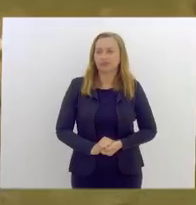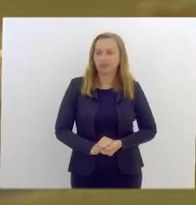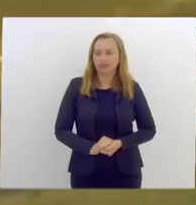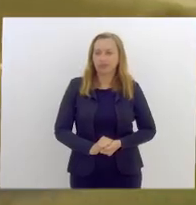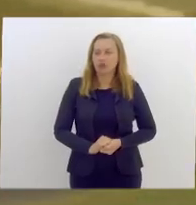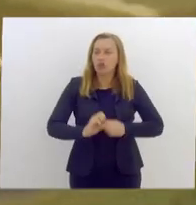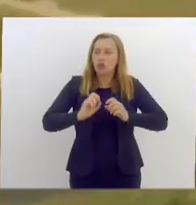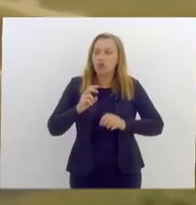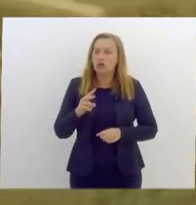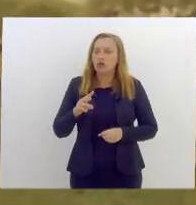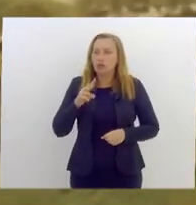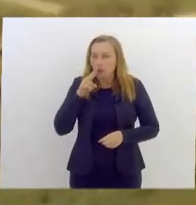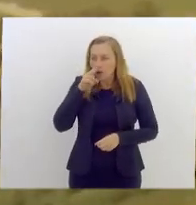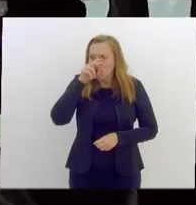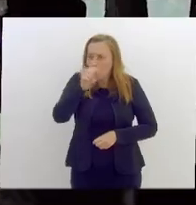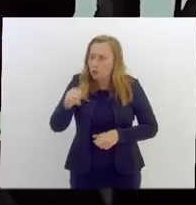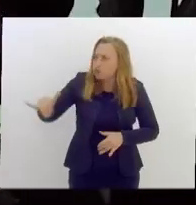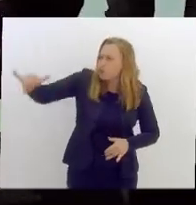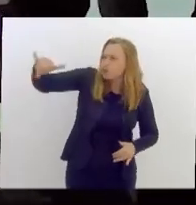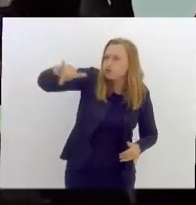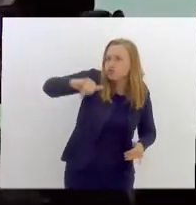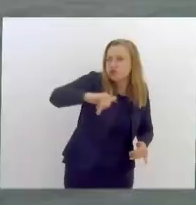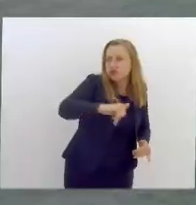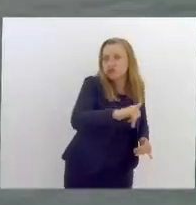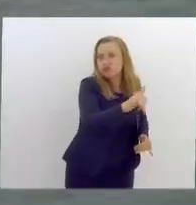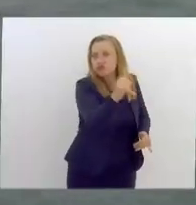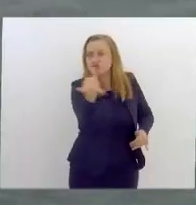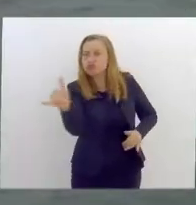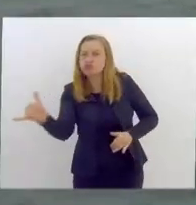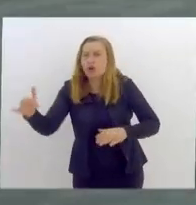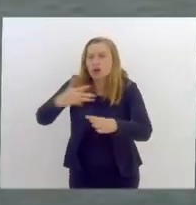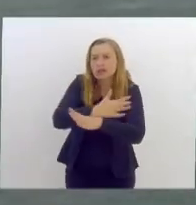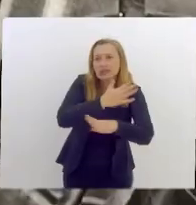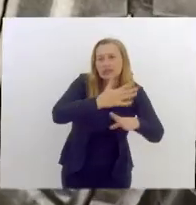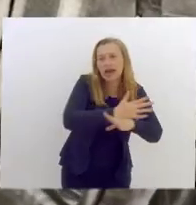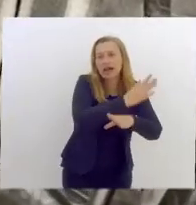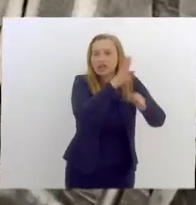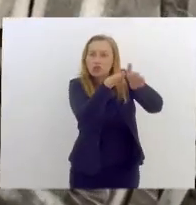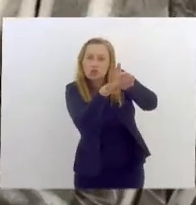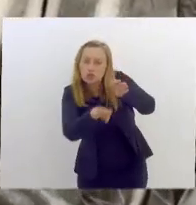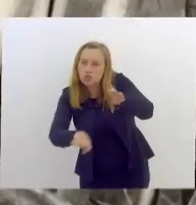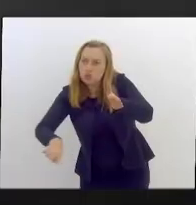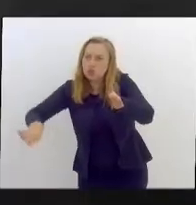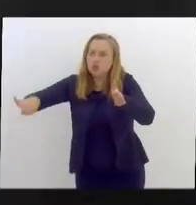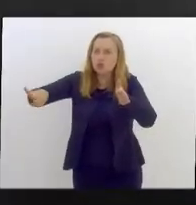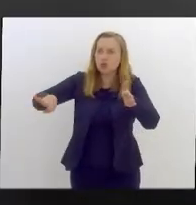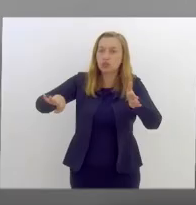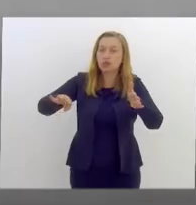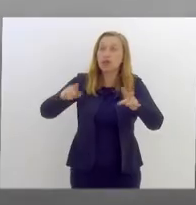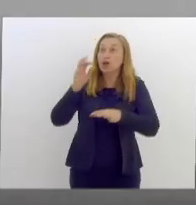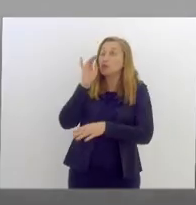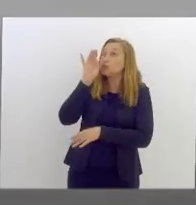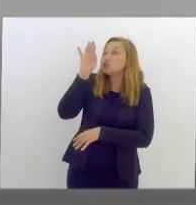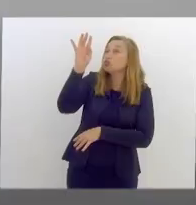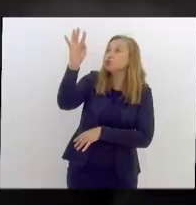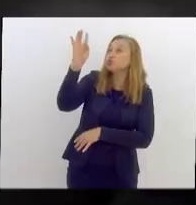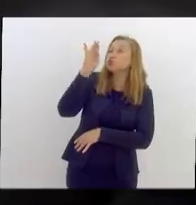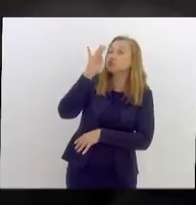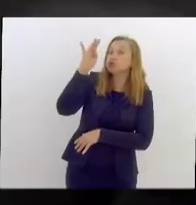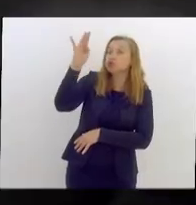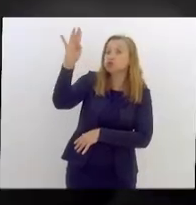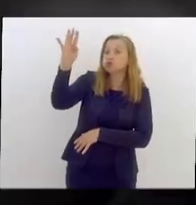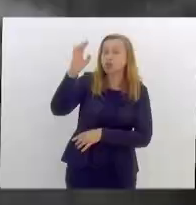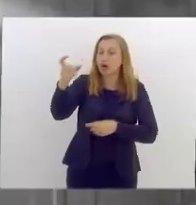Uma força que sobrevoa campos, cidades e mares, inspirada nos sonhos, forjada